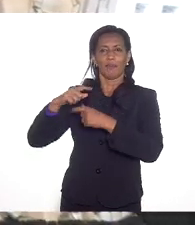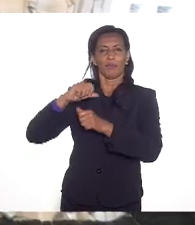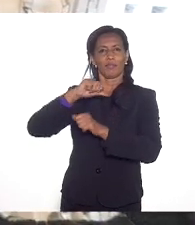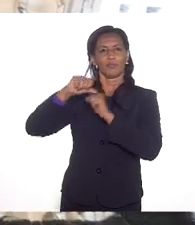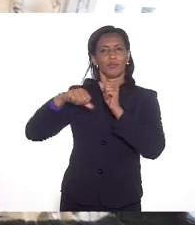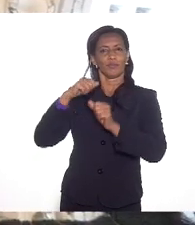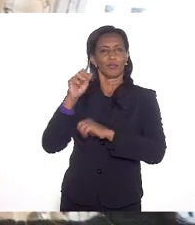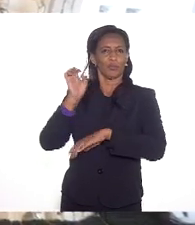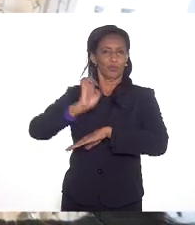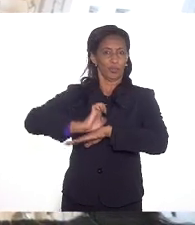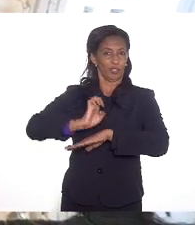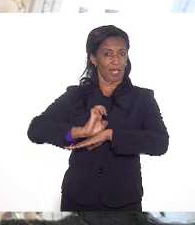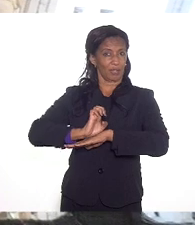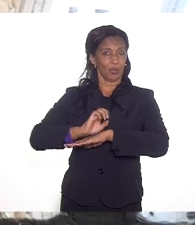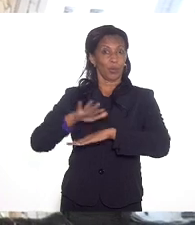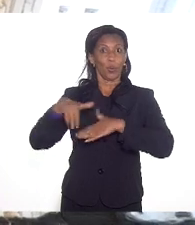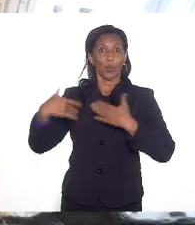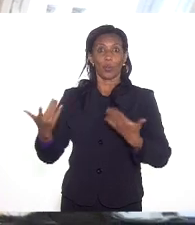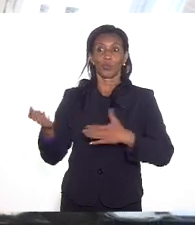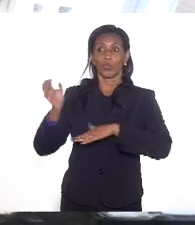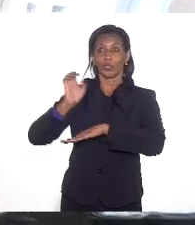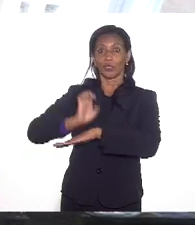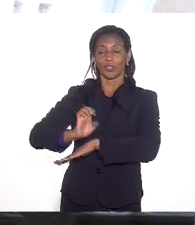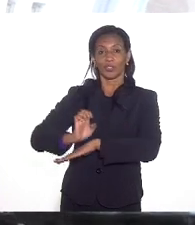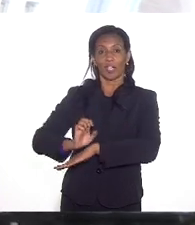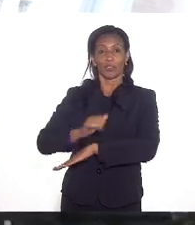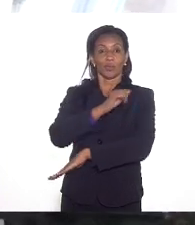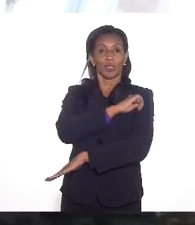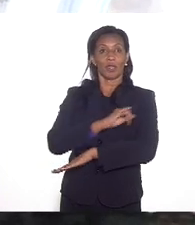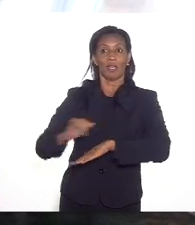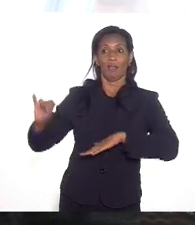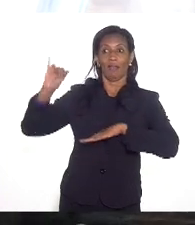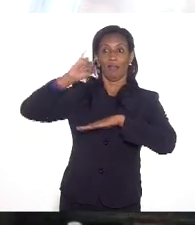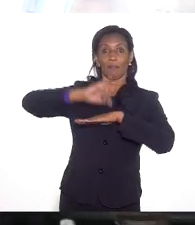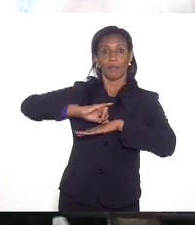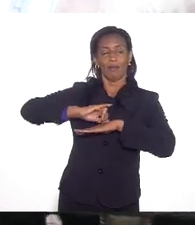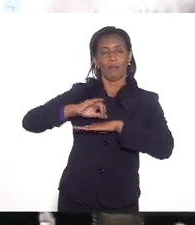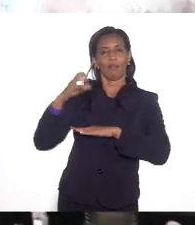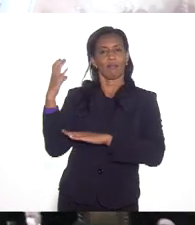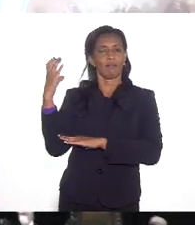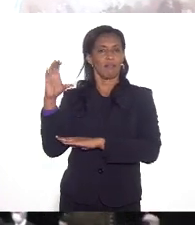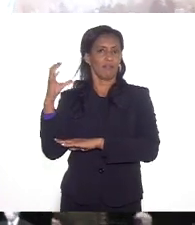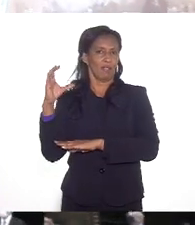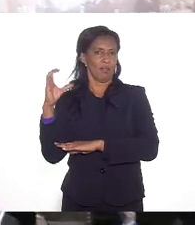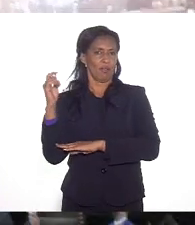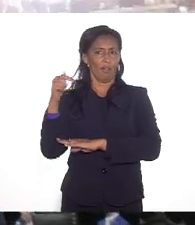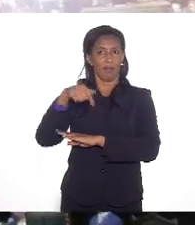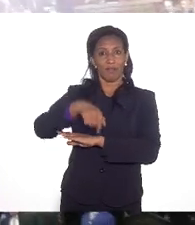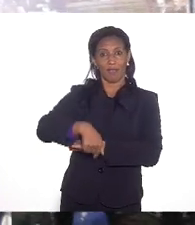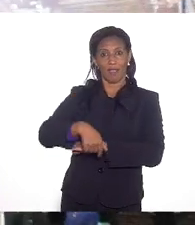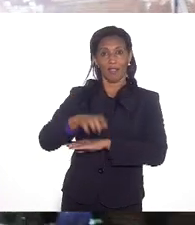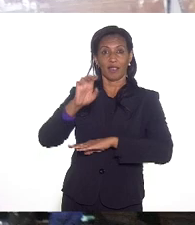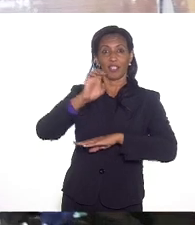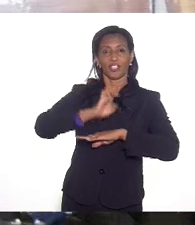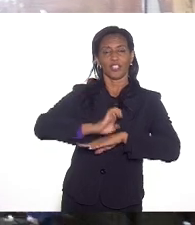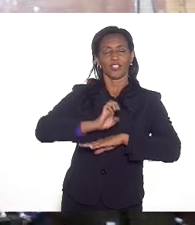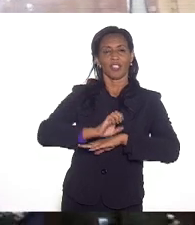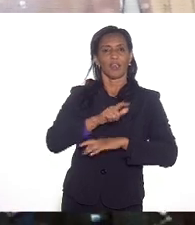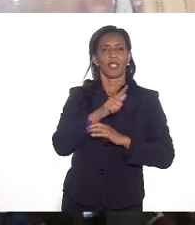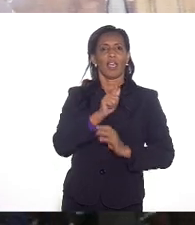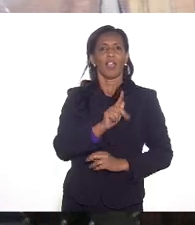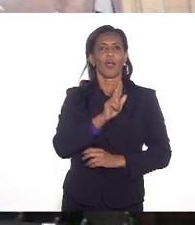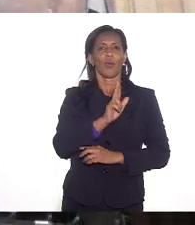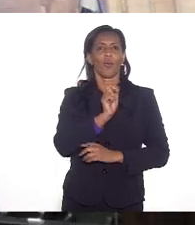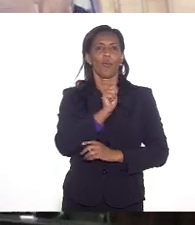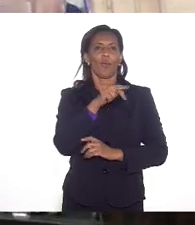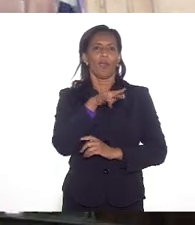do Estado quando existe o estado do Rio de Janeiro que a capital da na Niterói e aqui era o Estado da Guanabara